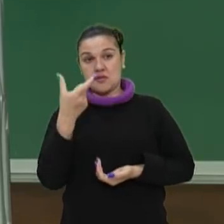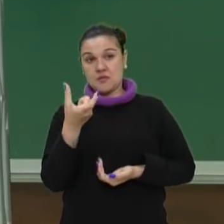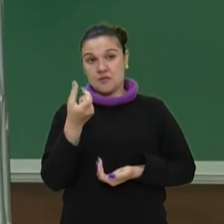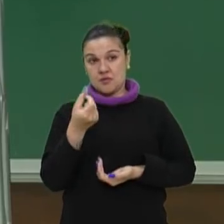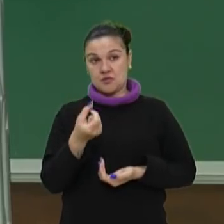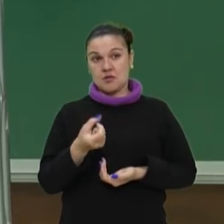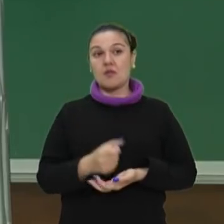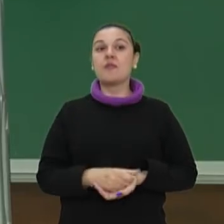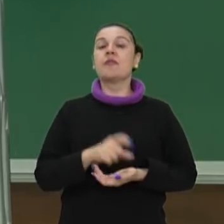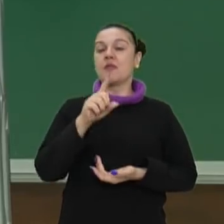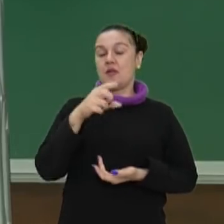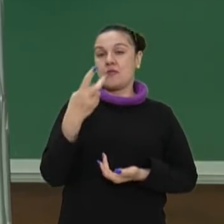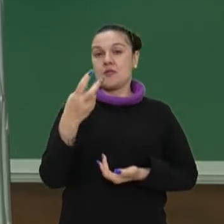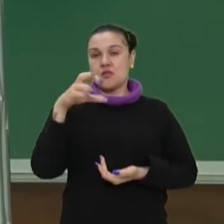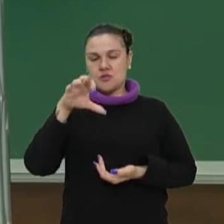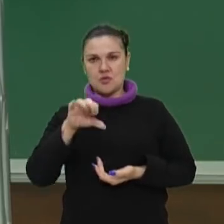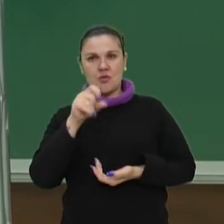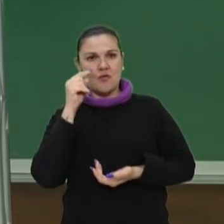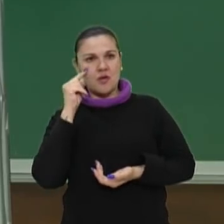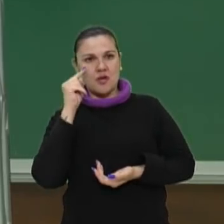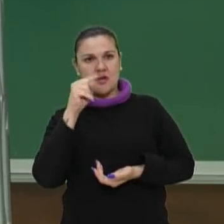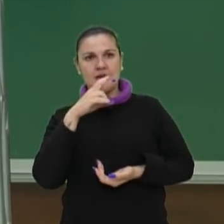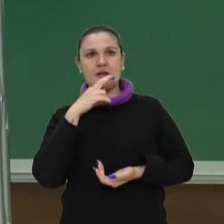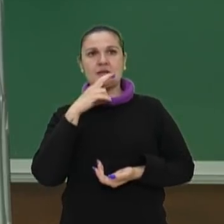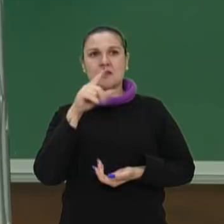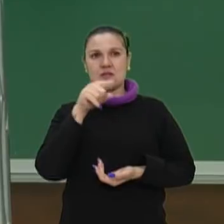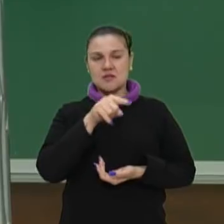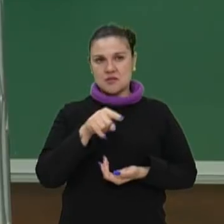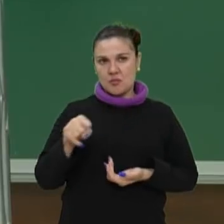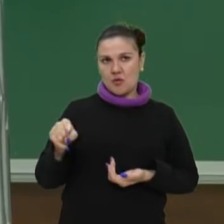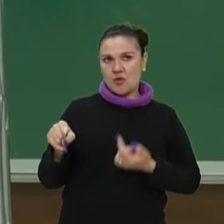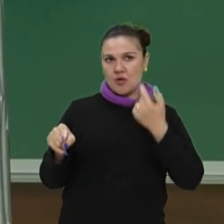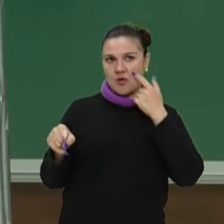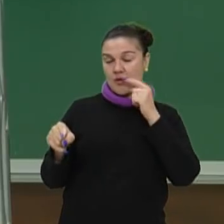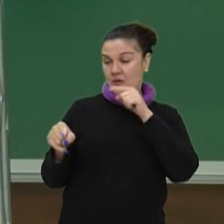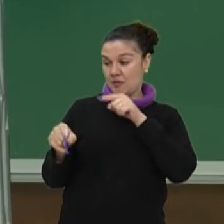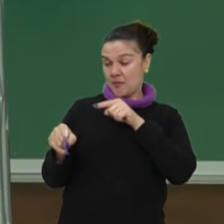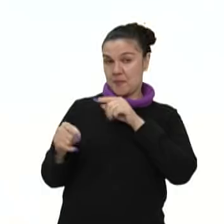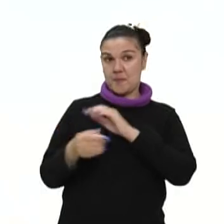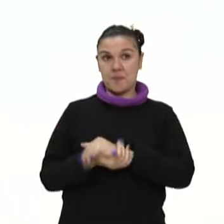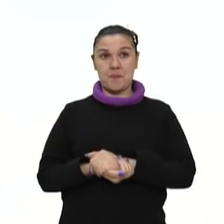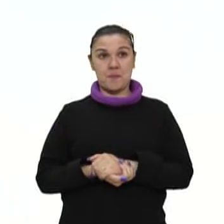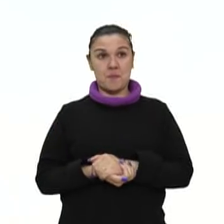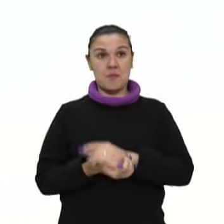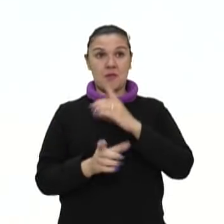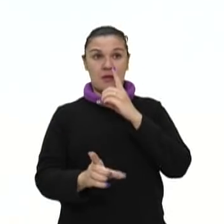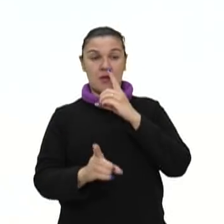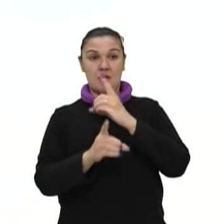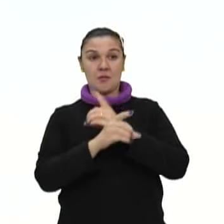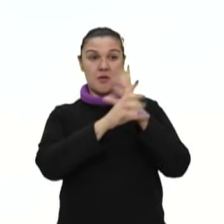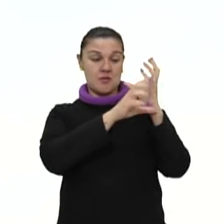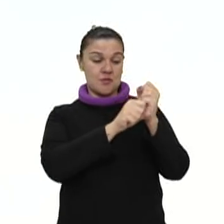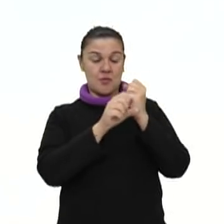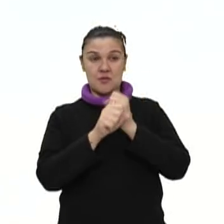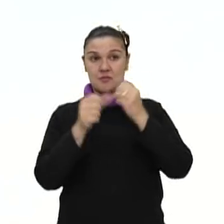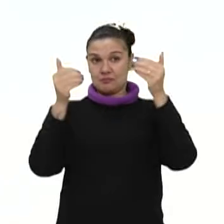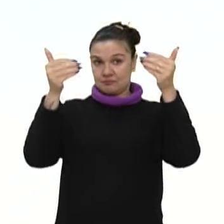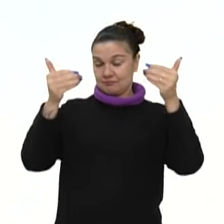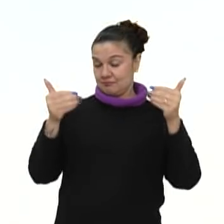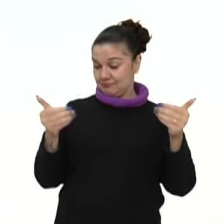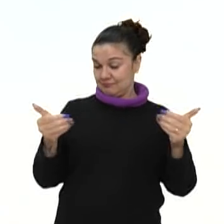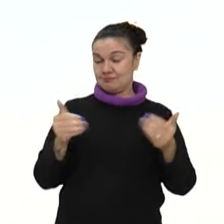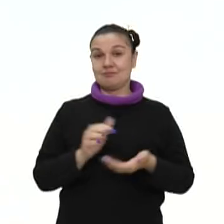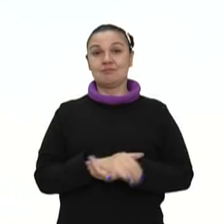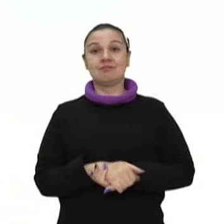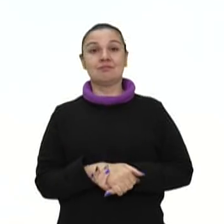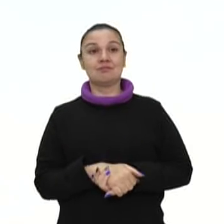49 menos 20 é 29. E cheguei exatamente no que eu queria. Olha só, eu queria determinar a soma dos quadrados. O que eu tenho aqui? A